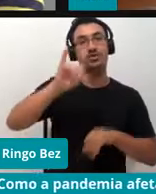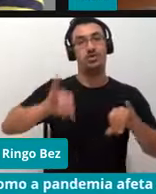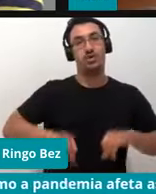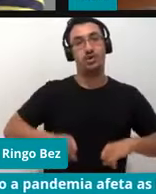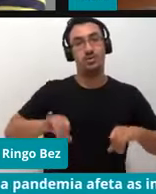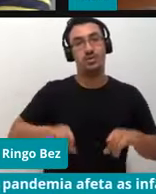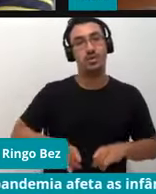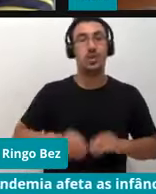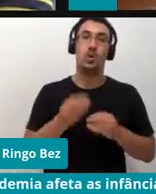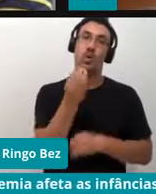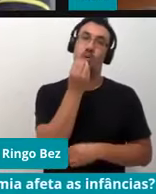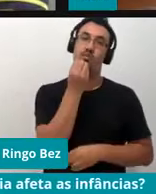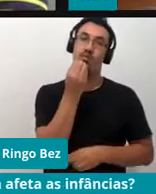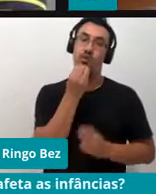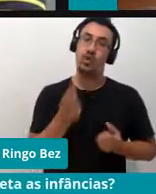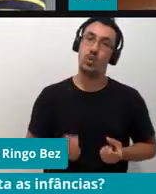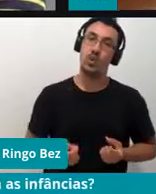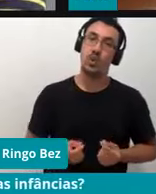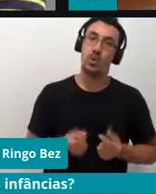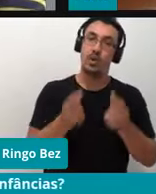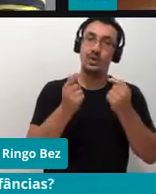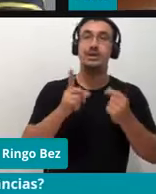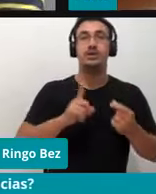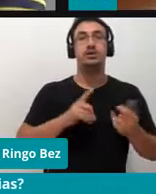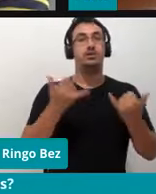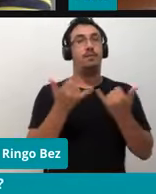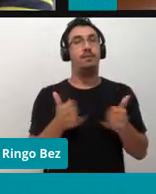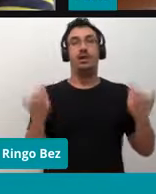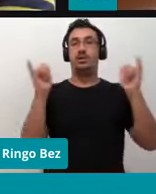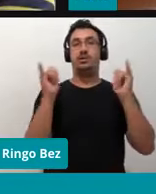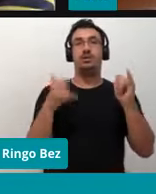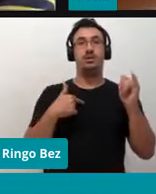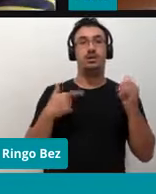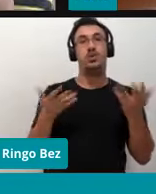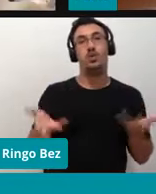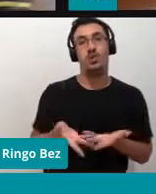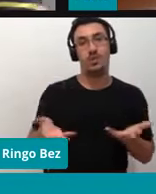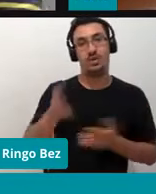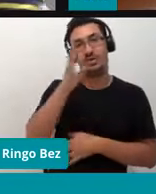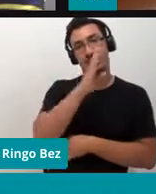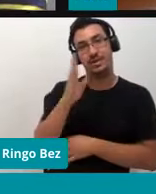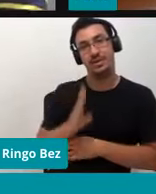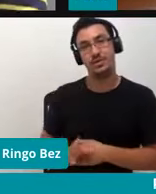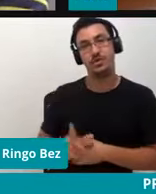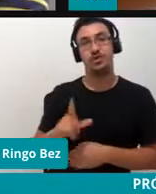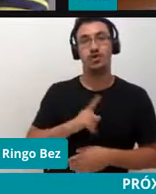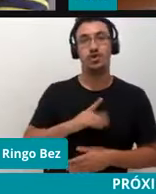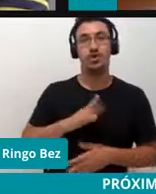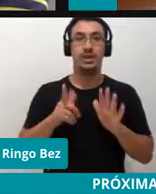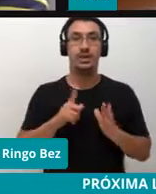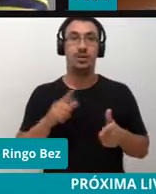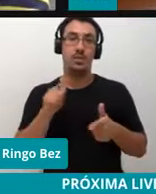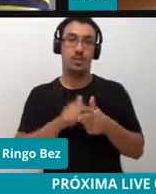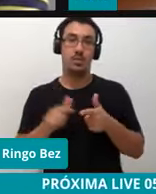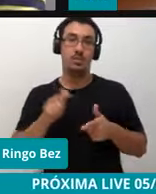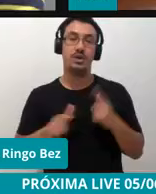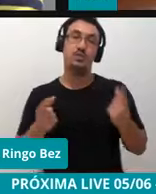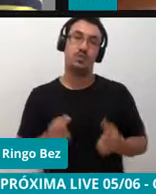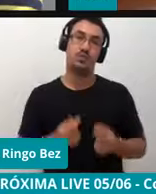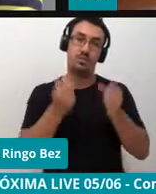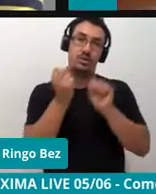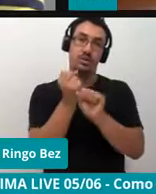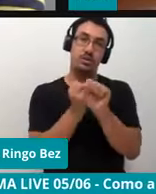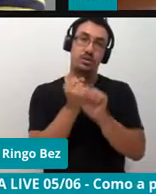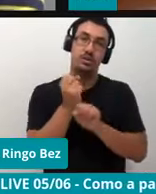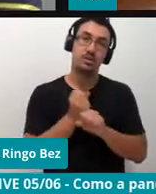claro que a economia vai ter um baque imenso no Brasil, porque a gente está enfrentando já uma recessão econômica de anos, e